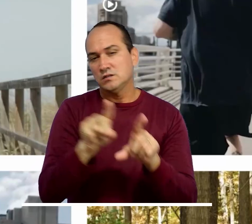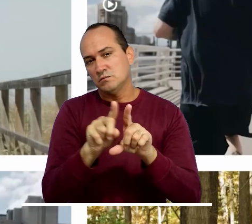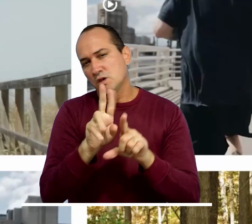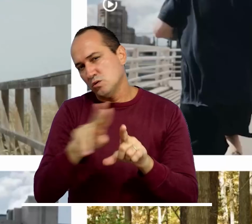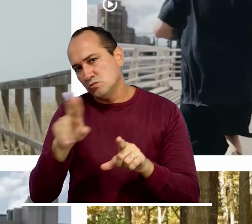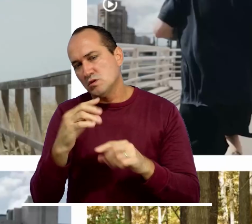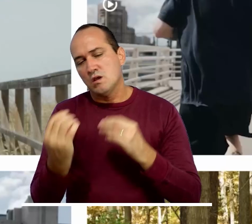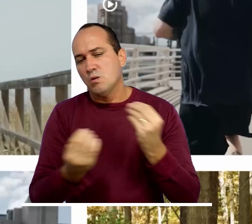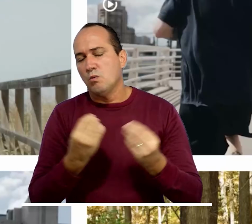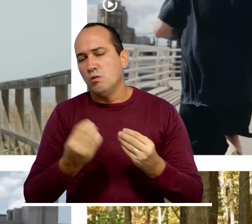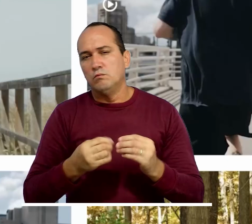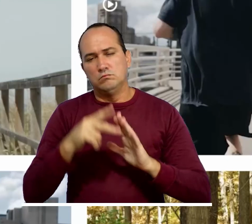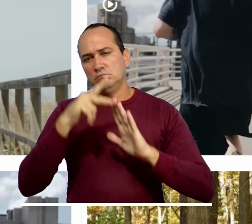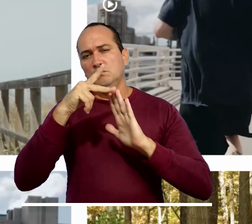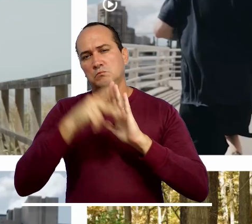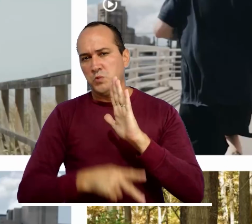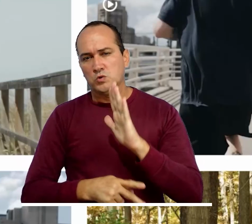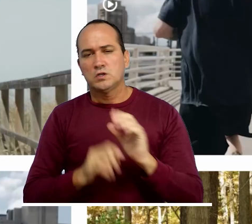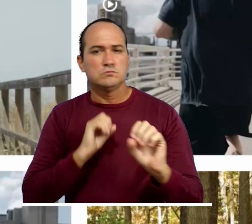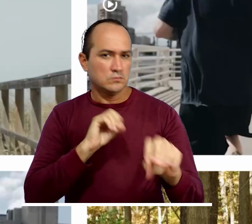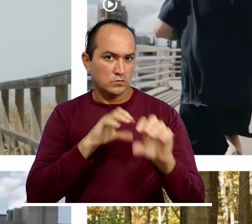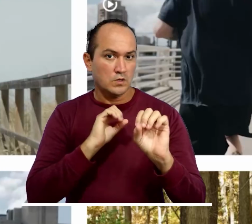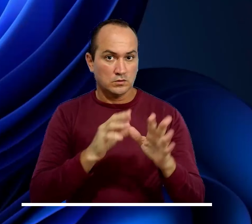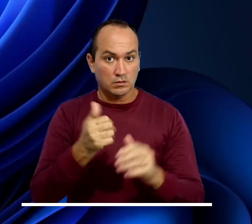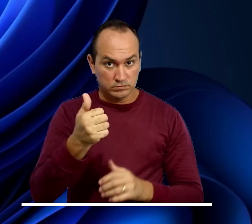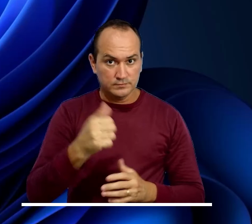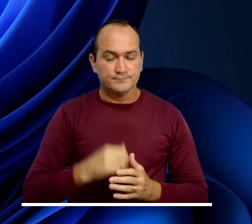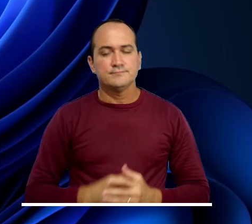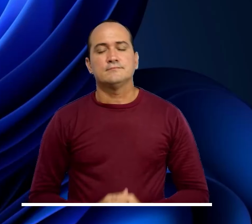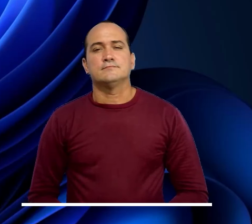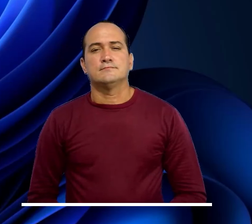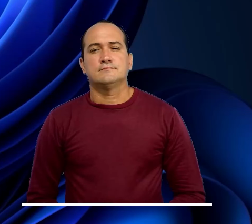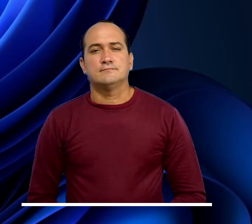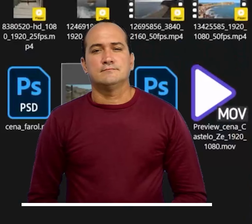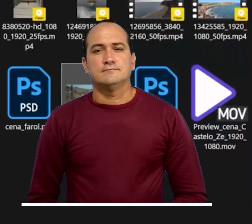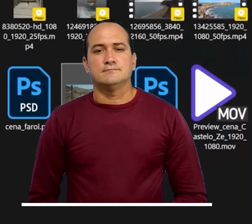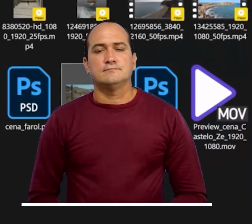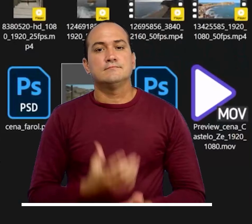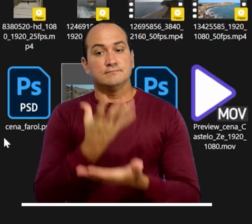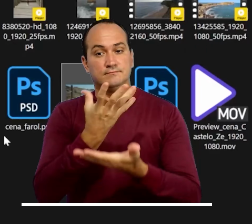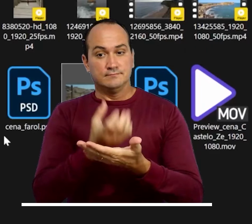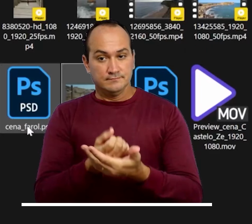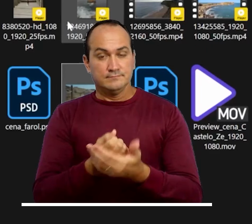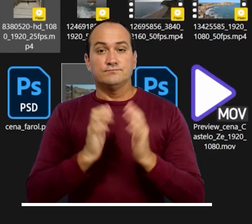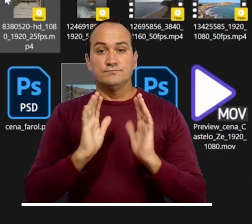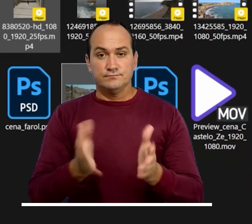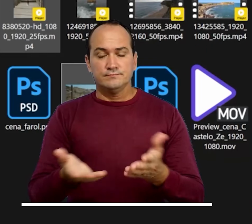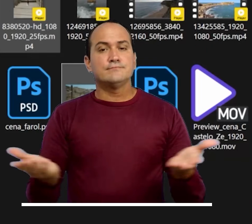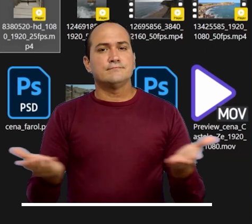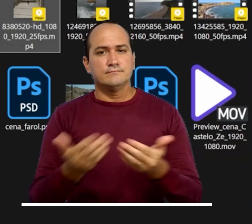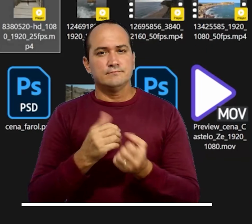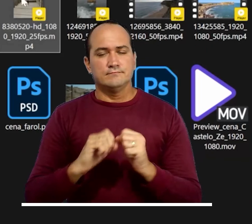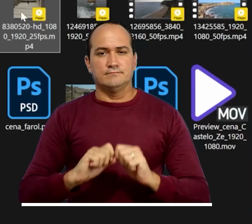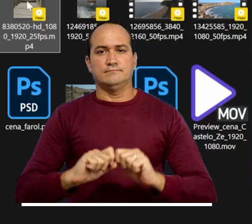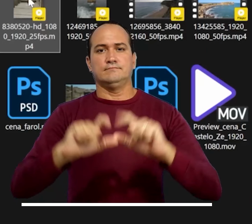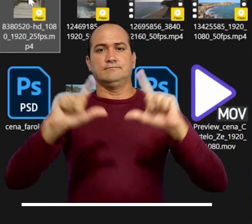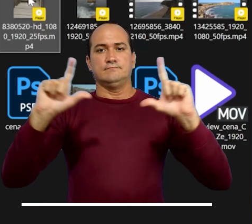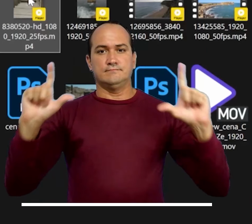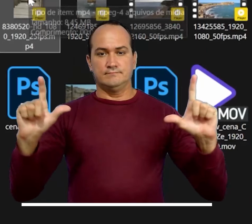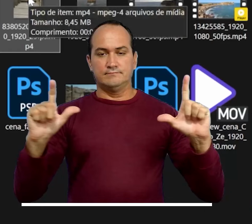como um projeto educacional, tá? Pronto, então eu já baixei esse arquivo e eu vou abrir esse